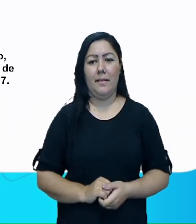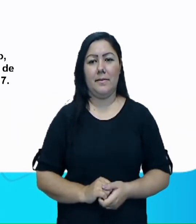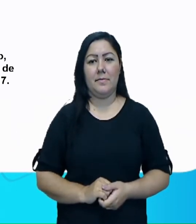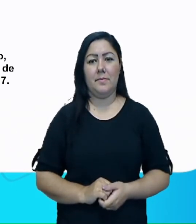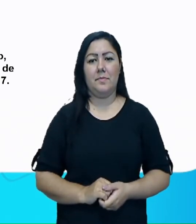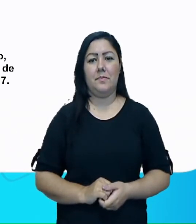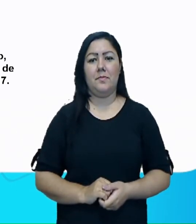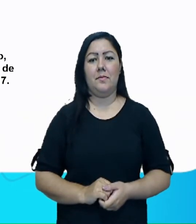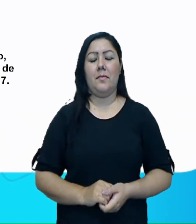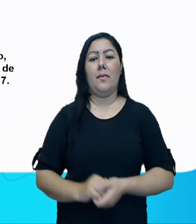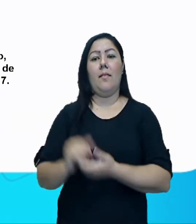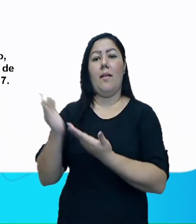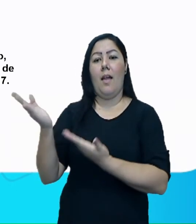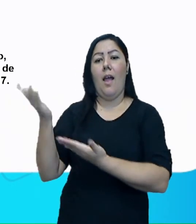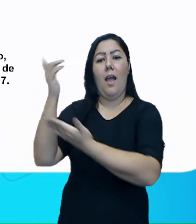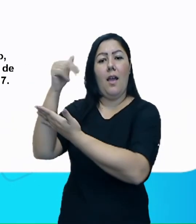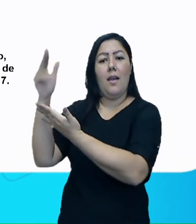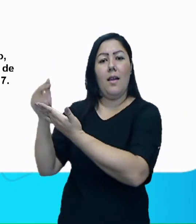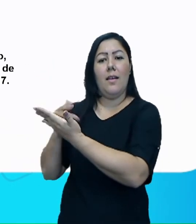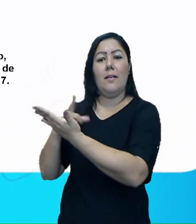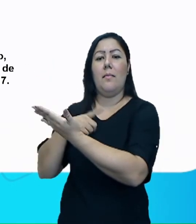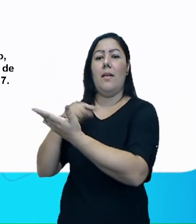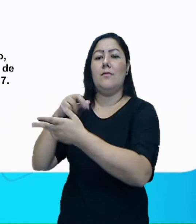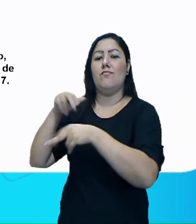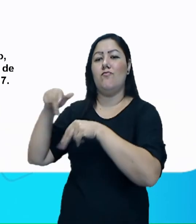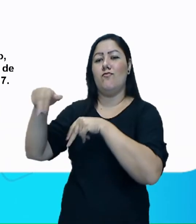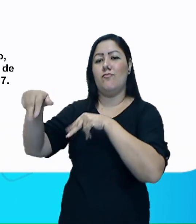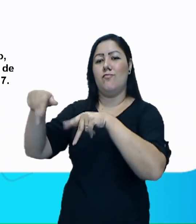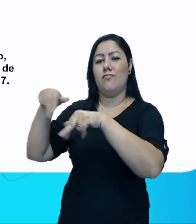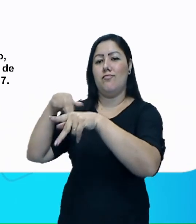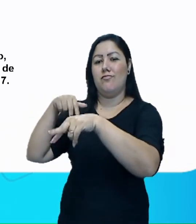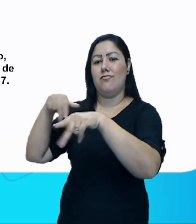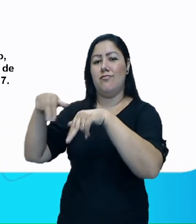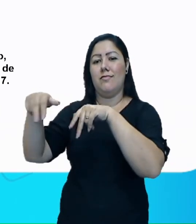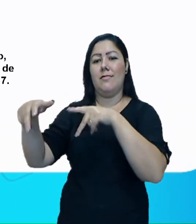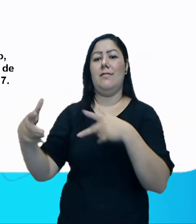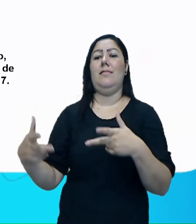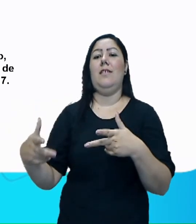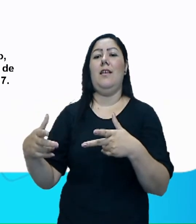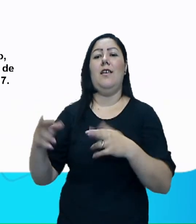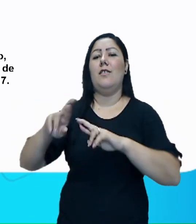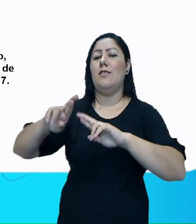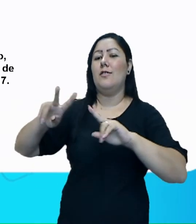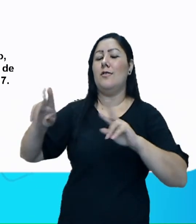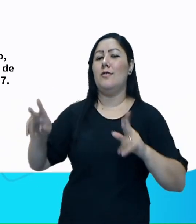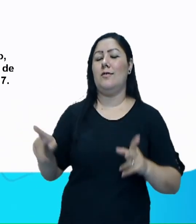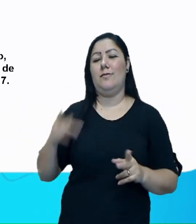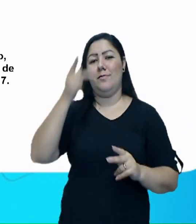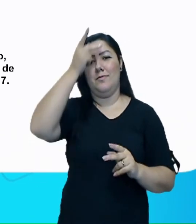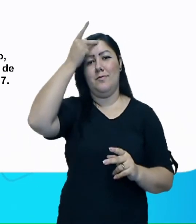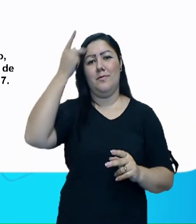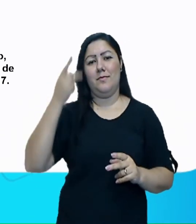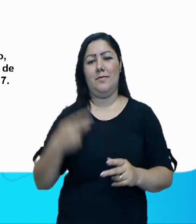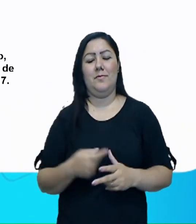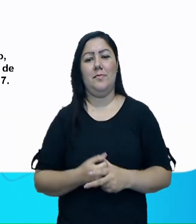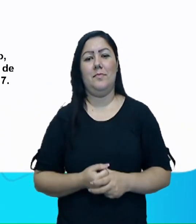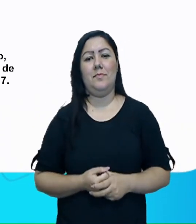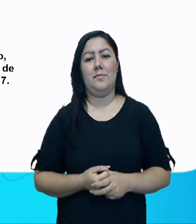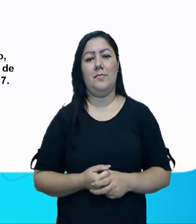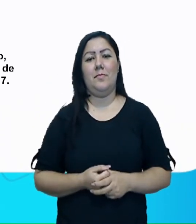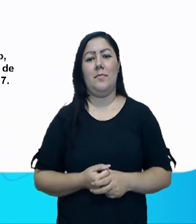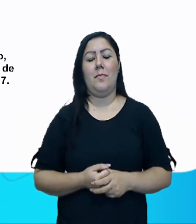Econômica Aplicada. E então ele exemplificou aqui com fotos, né? Essa aqui é do bairro